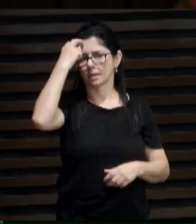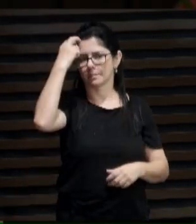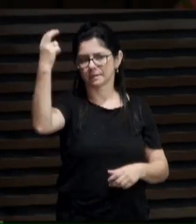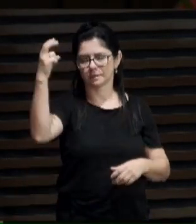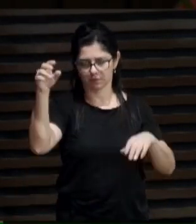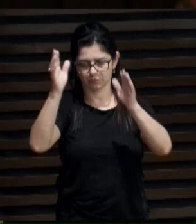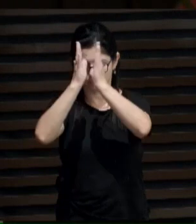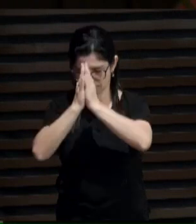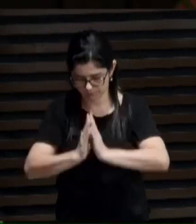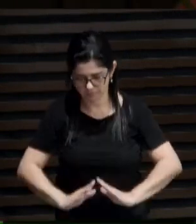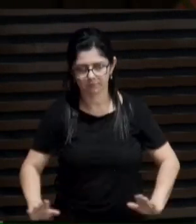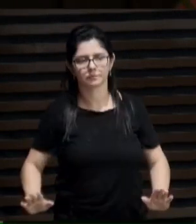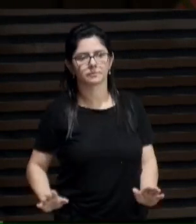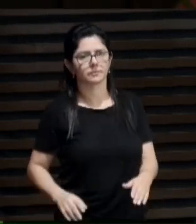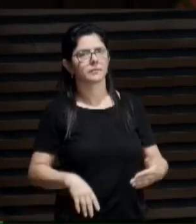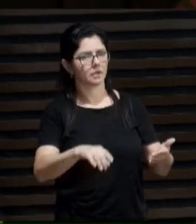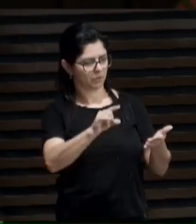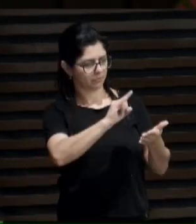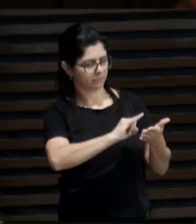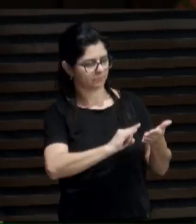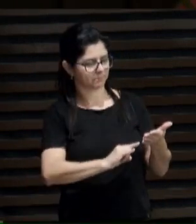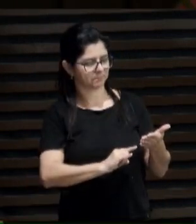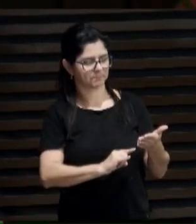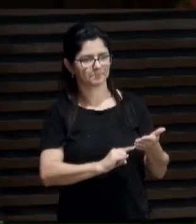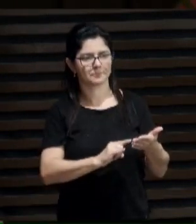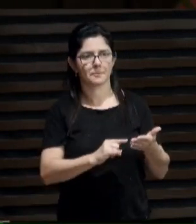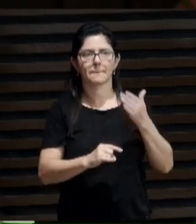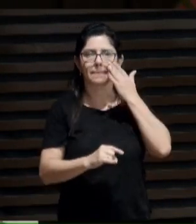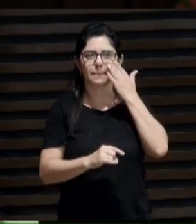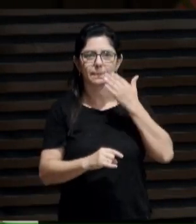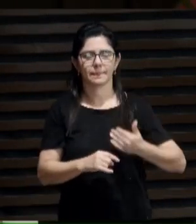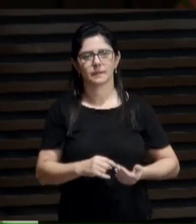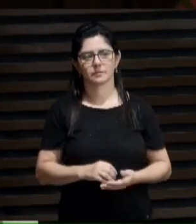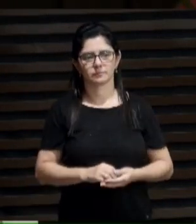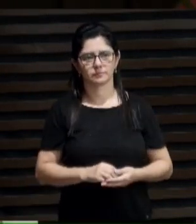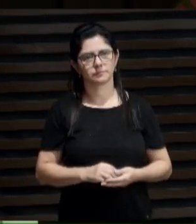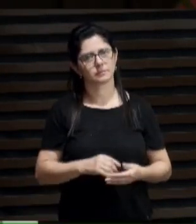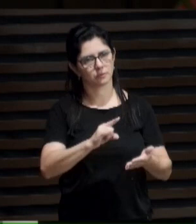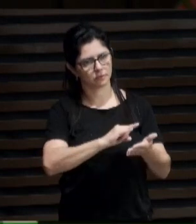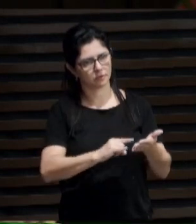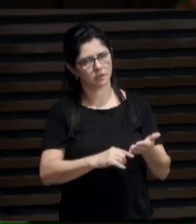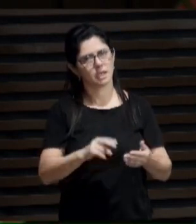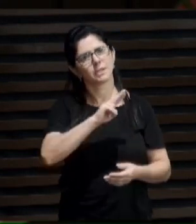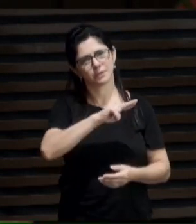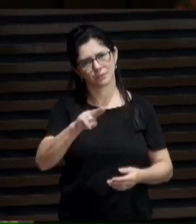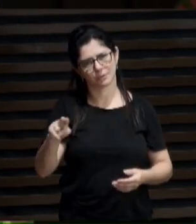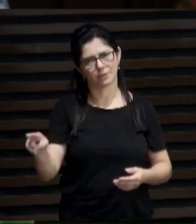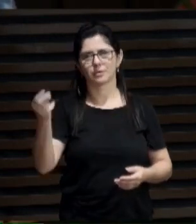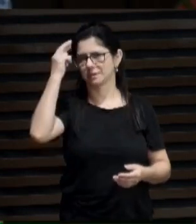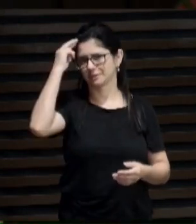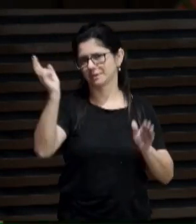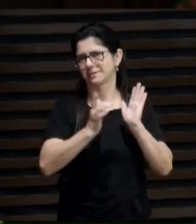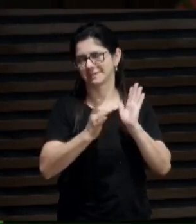vamos ao texto do boletim, nós vamos aqui expor esse texto em nome do Senhor Jesus, na